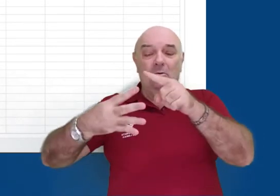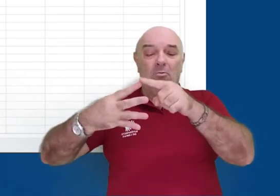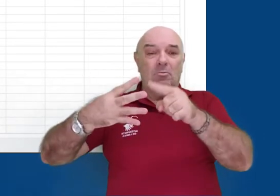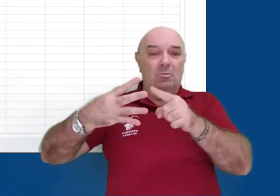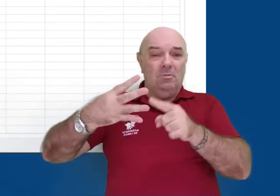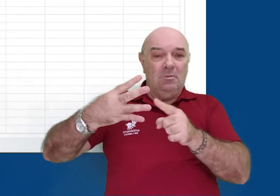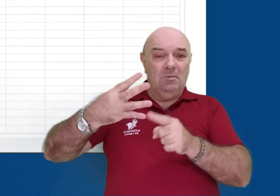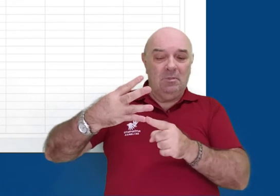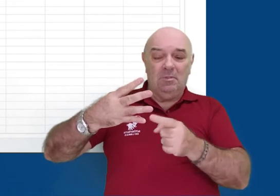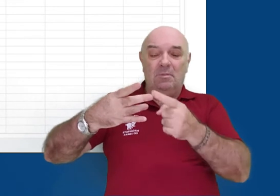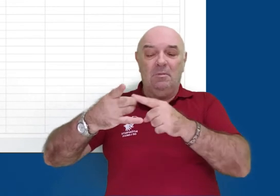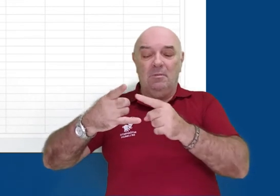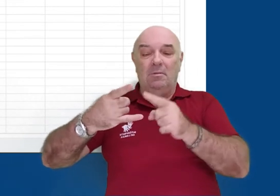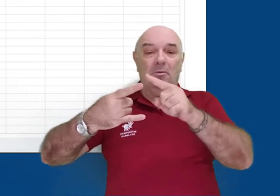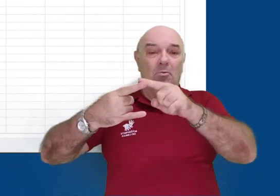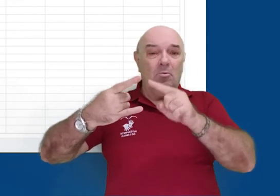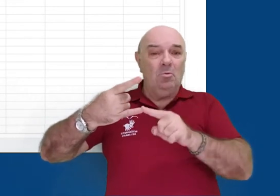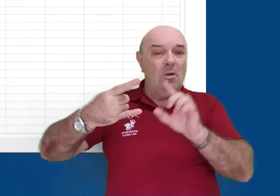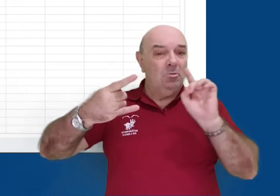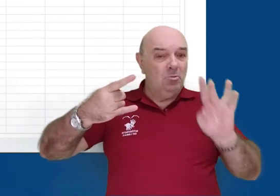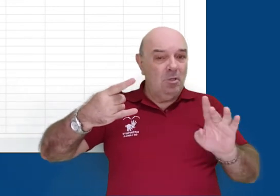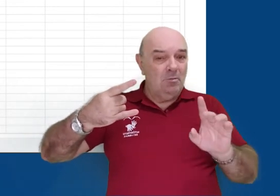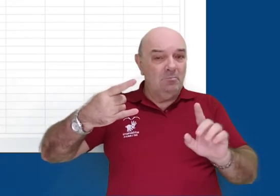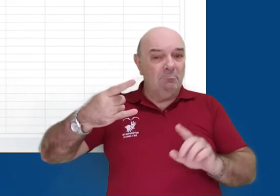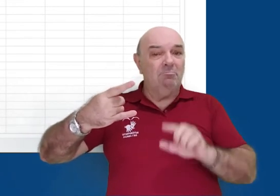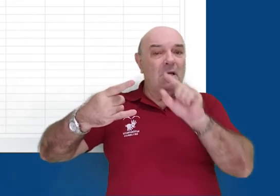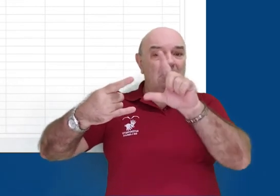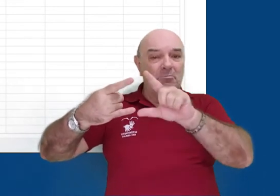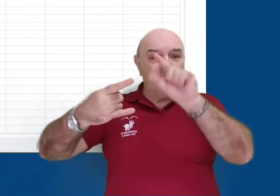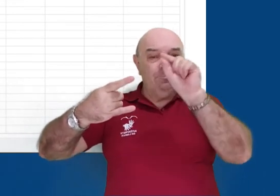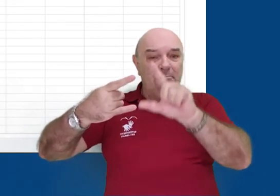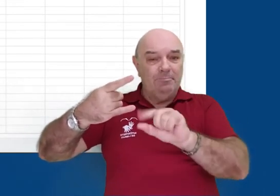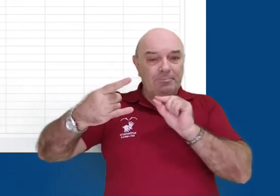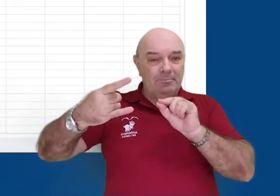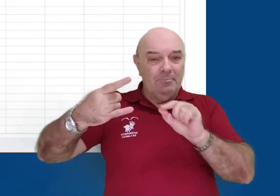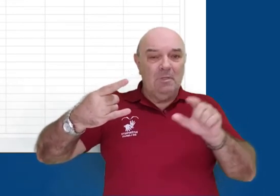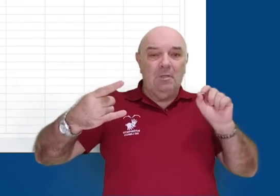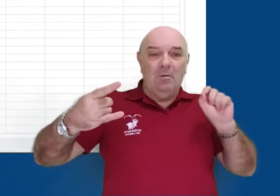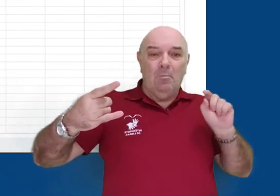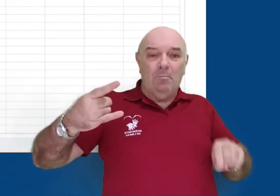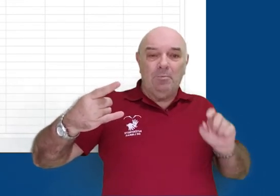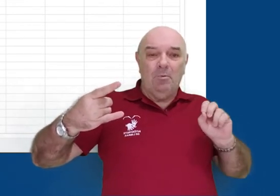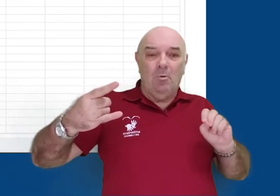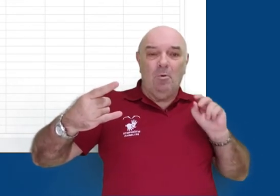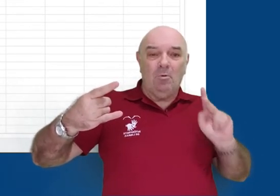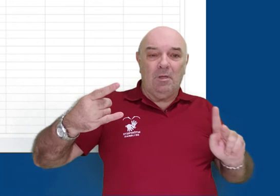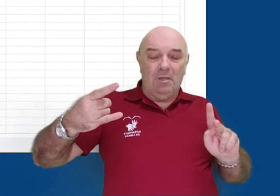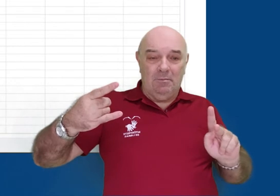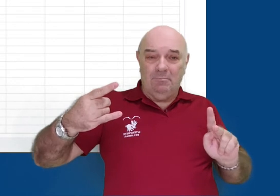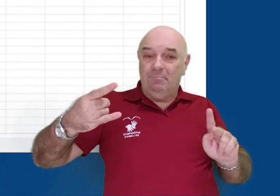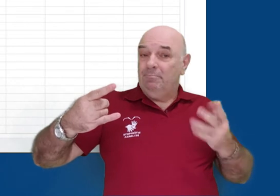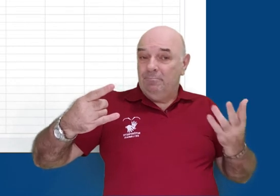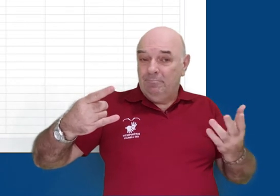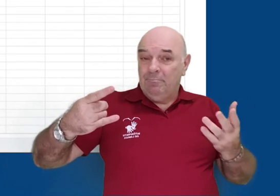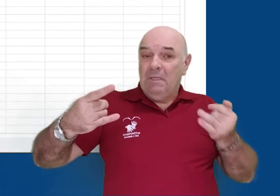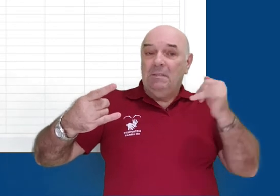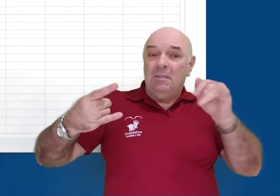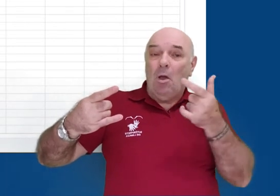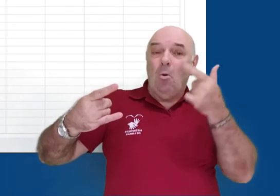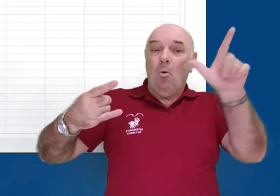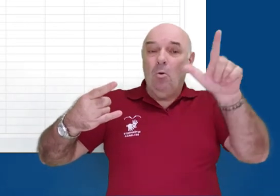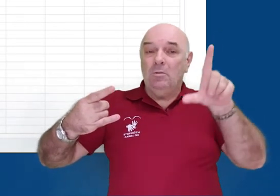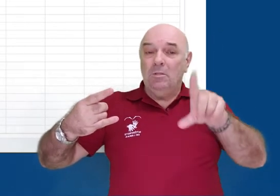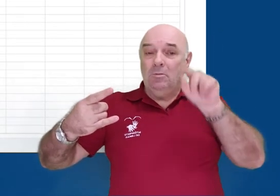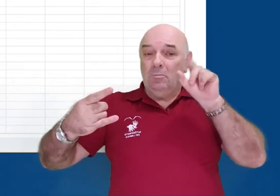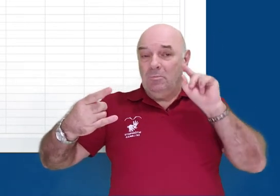que fizeram a prova um e quatro então desmarcamos os valores dois e três e damos ok o caso você